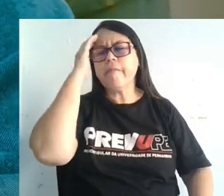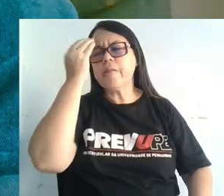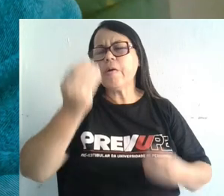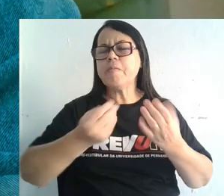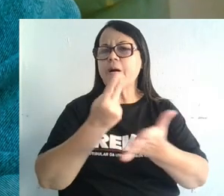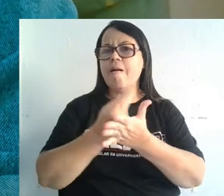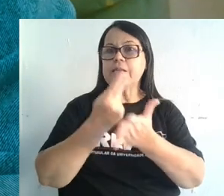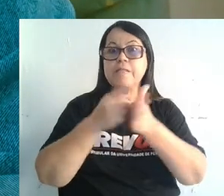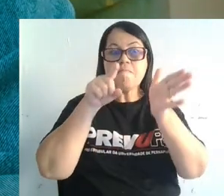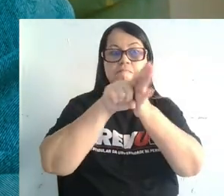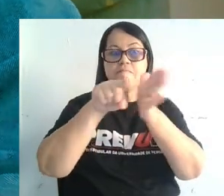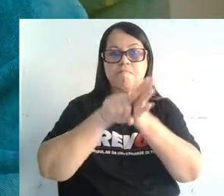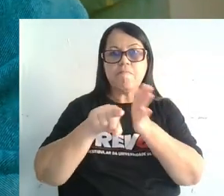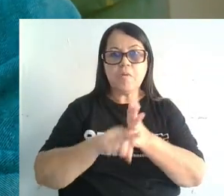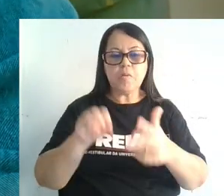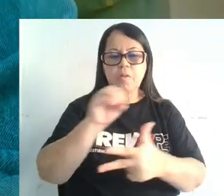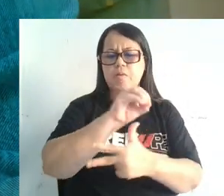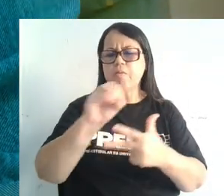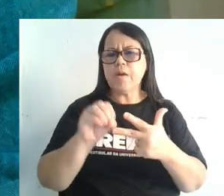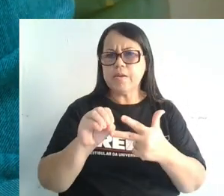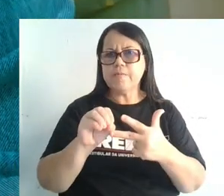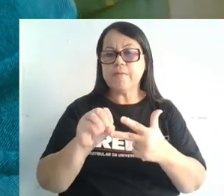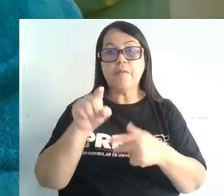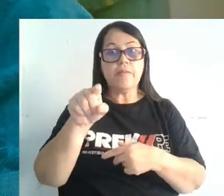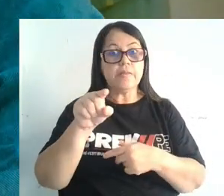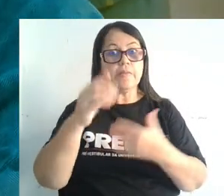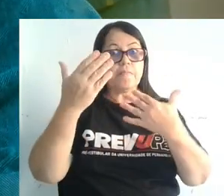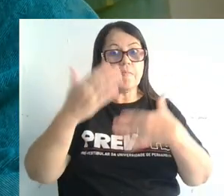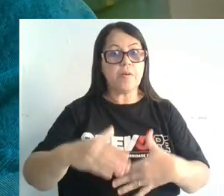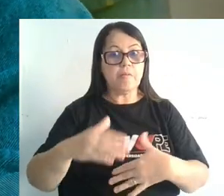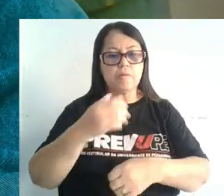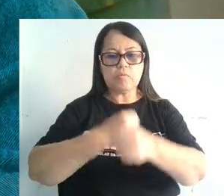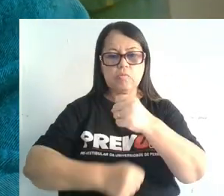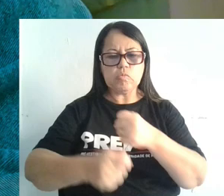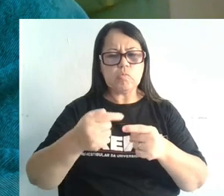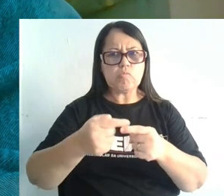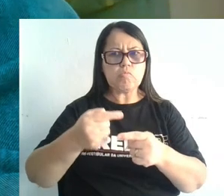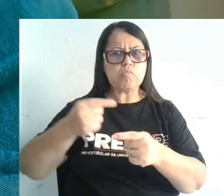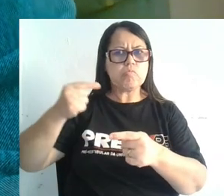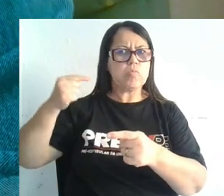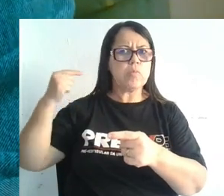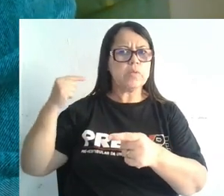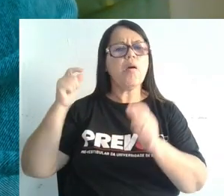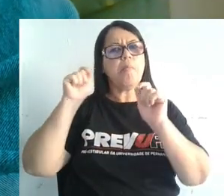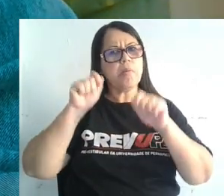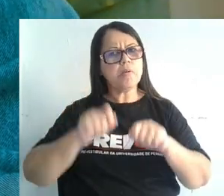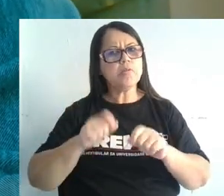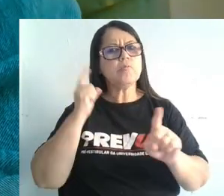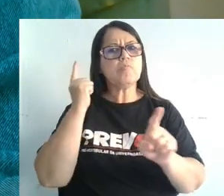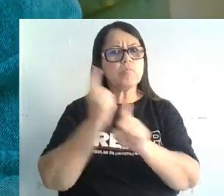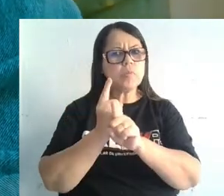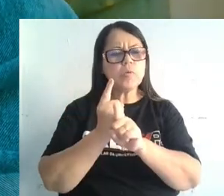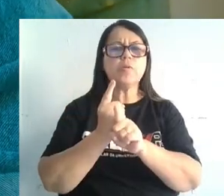como funcionam as questões do Enem é resolvendo questões de provas anteriores, tá? Você tem acesso a essas